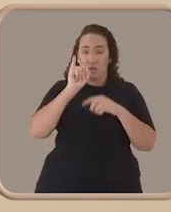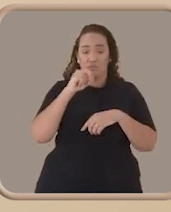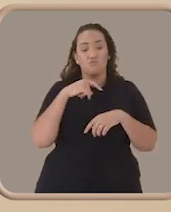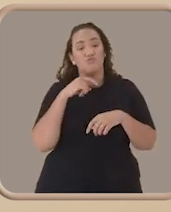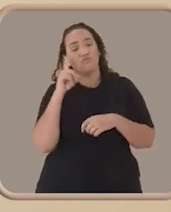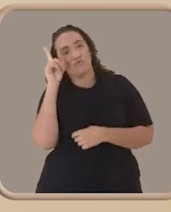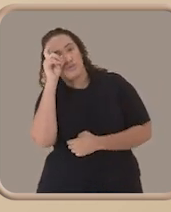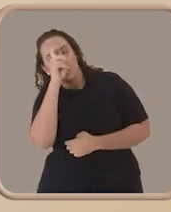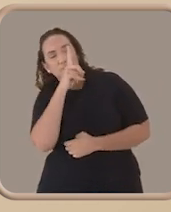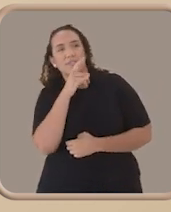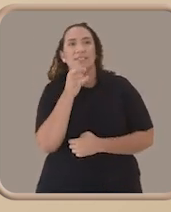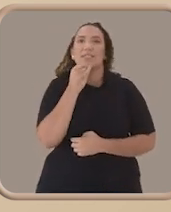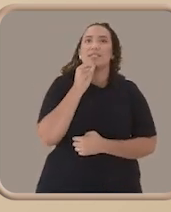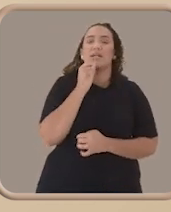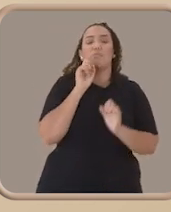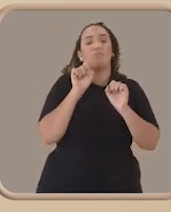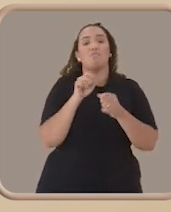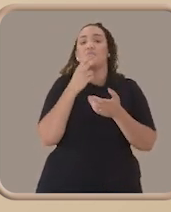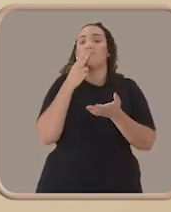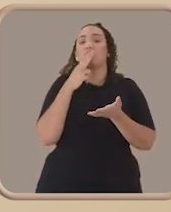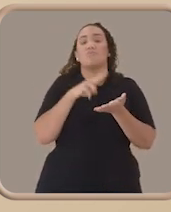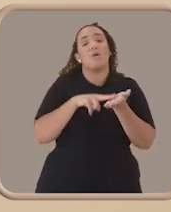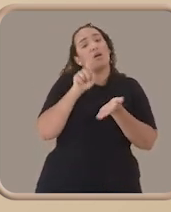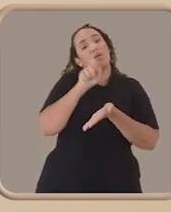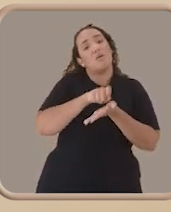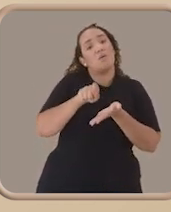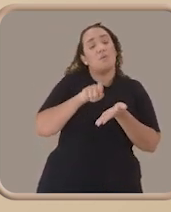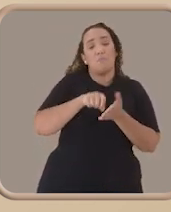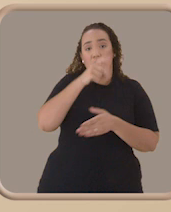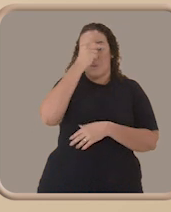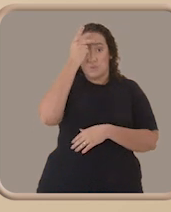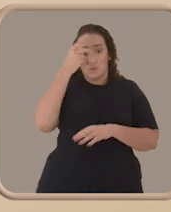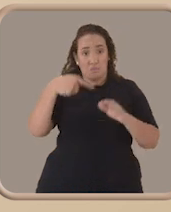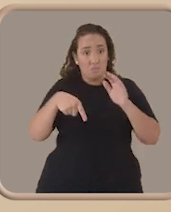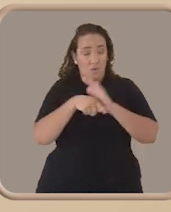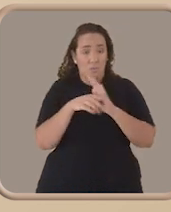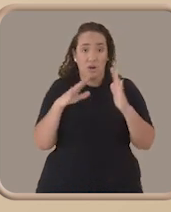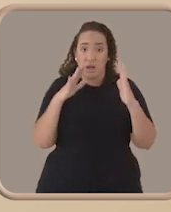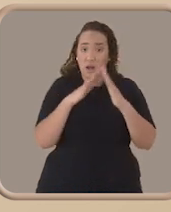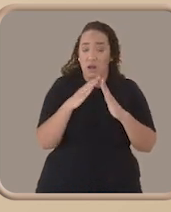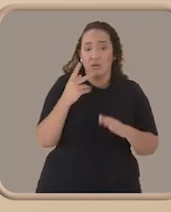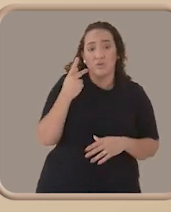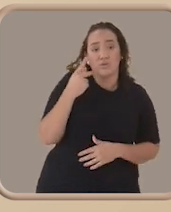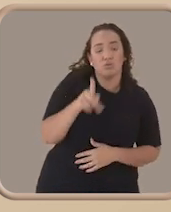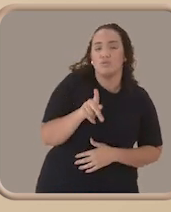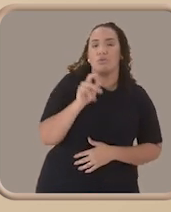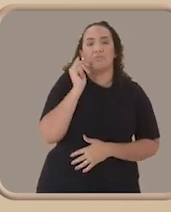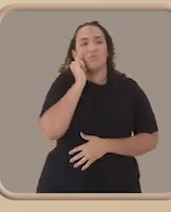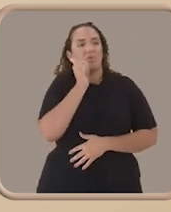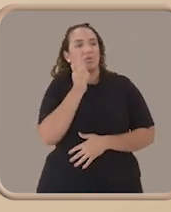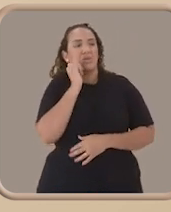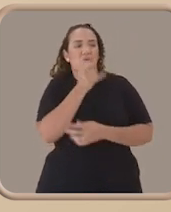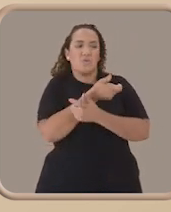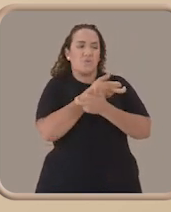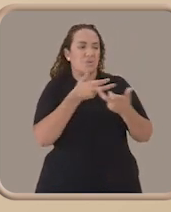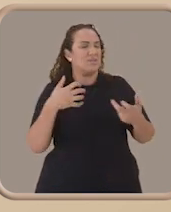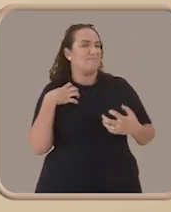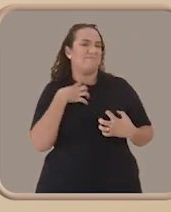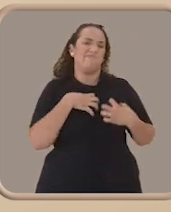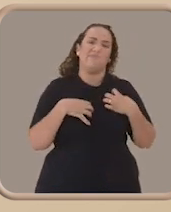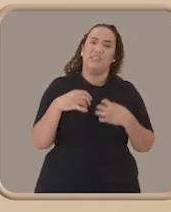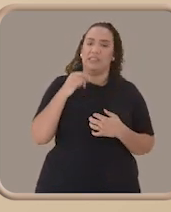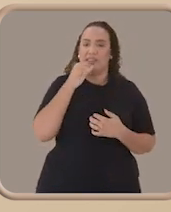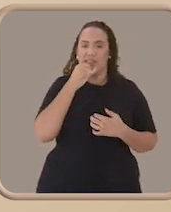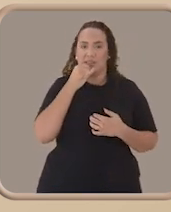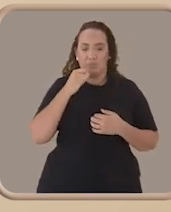dificuldade. Você pode escrever uma carta para alguém aí da sua casa, contando alguma coisa que te incomoda, como a bagunça,